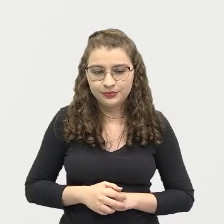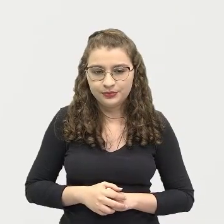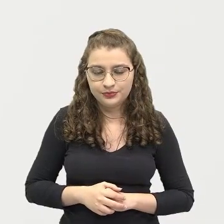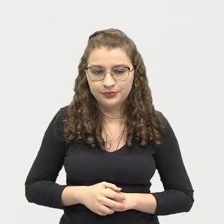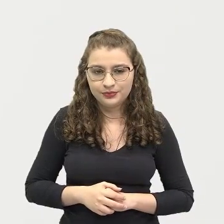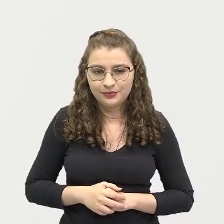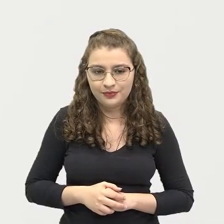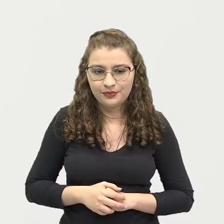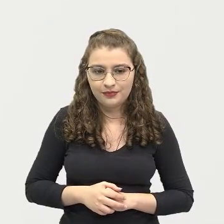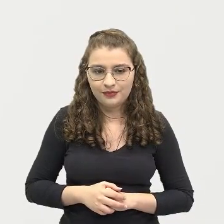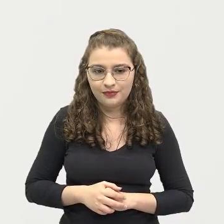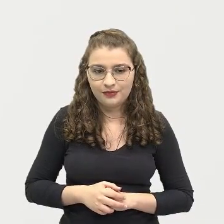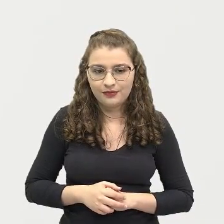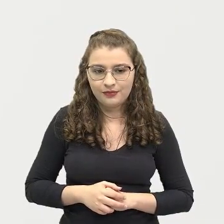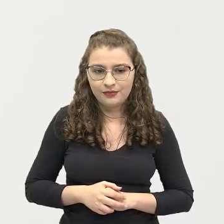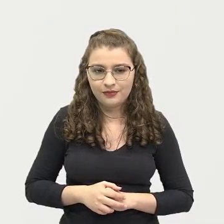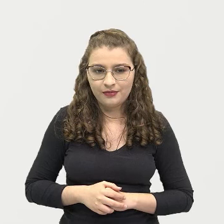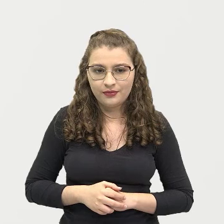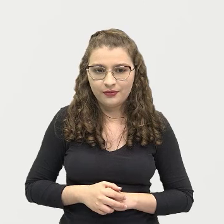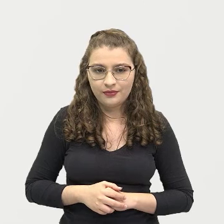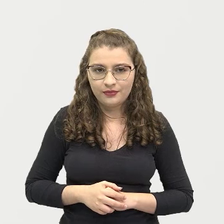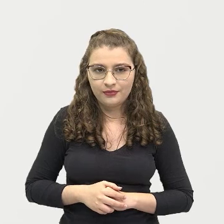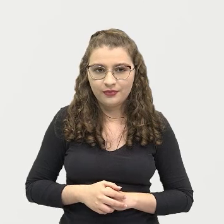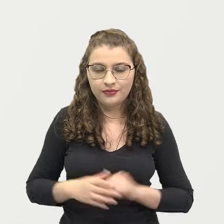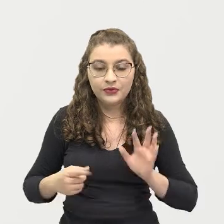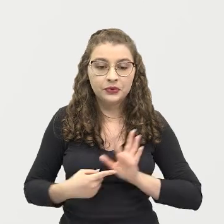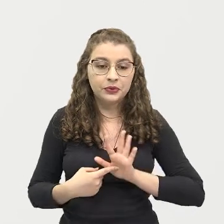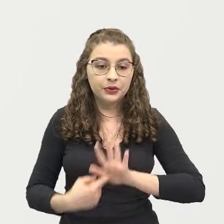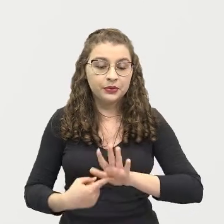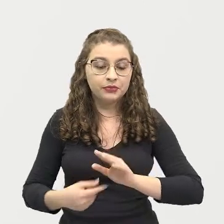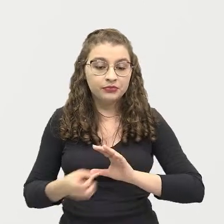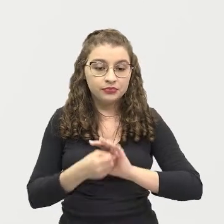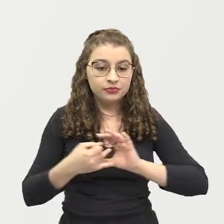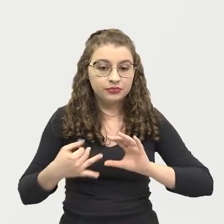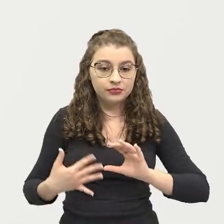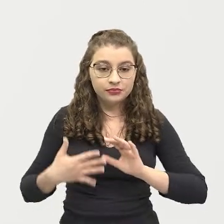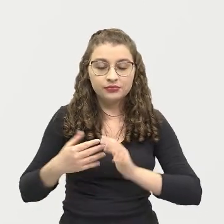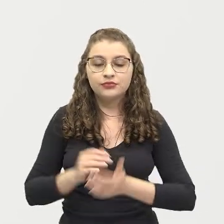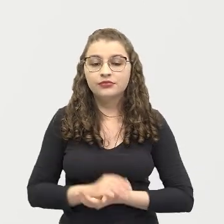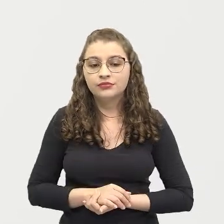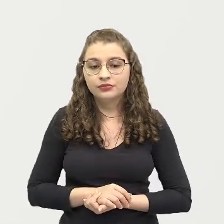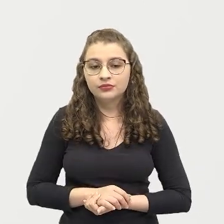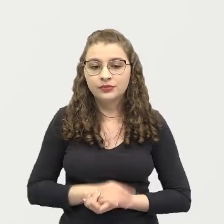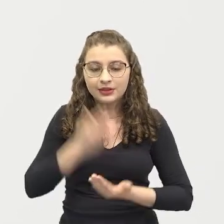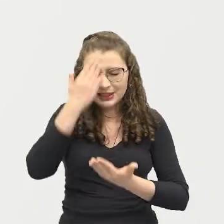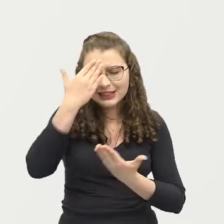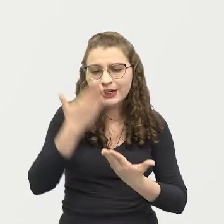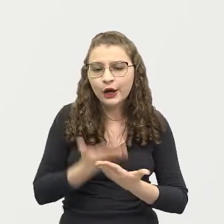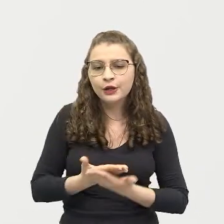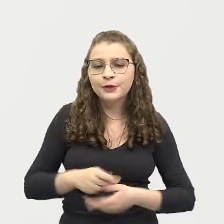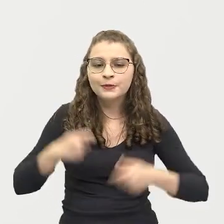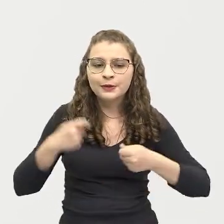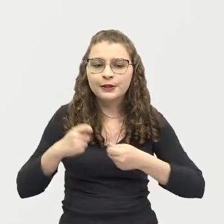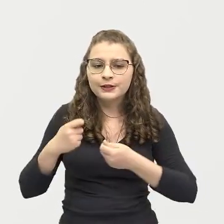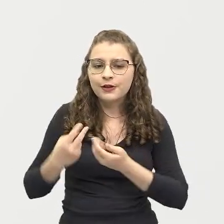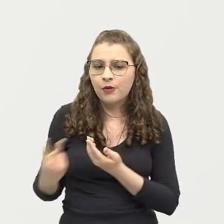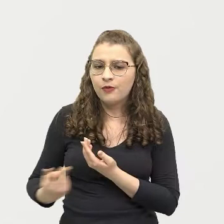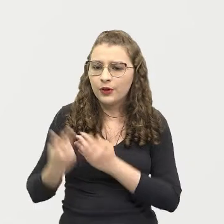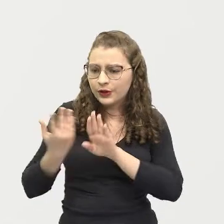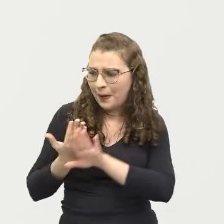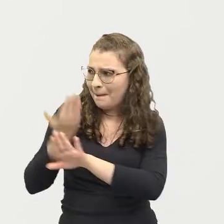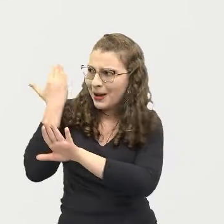só. Então, eles vão trazer essa ideia, essa nova ideia, então, é a crença na necessidade de destruir os valores